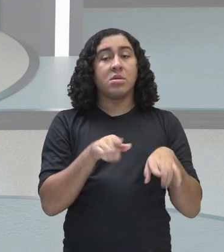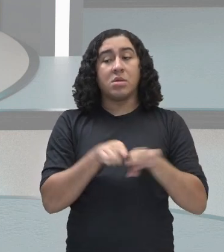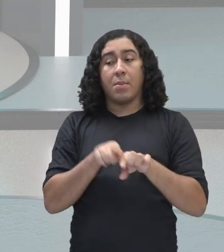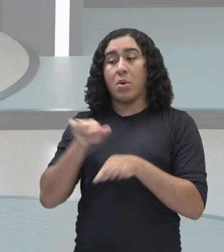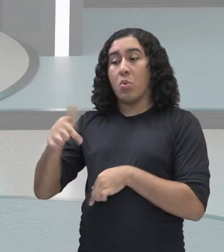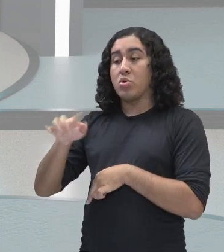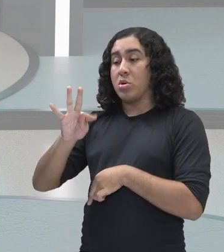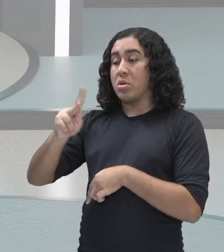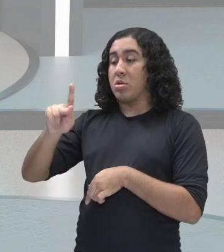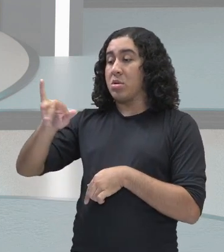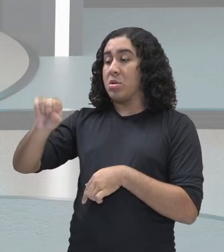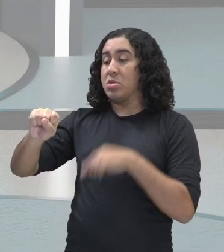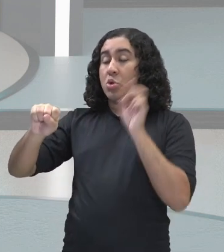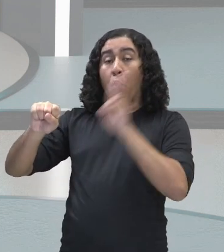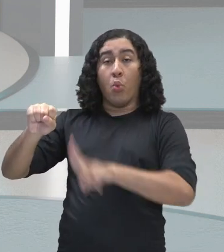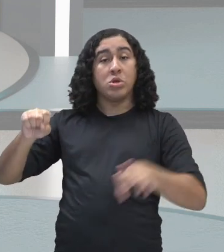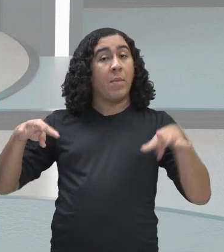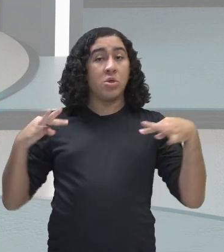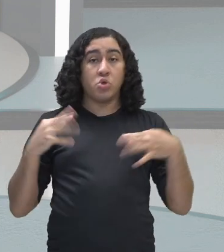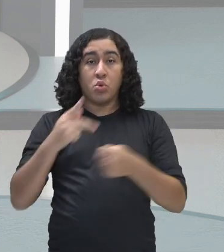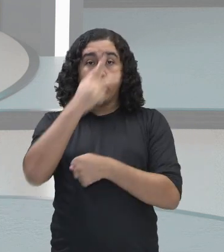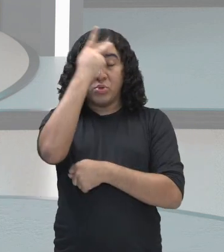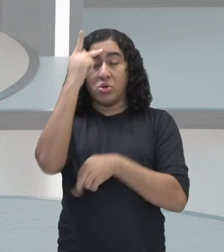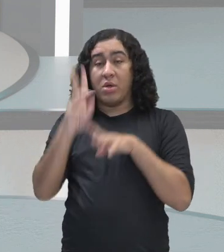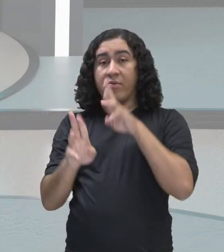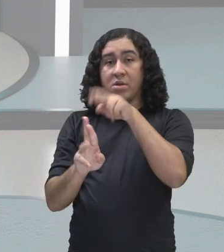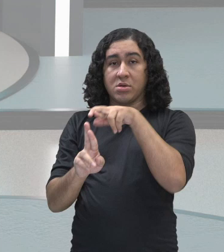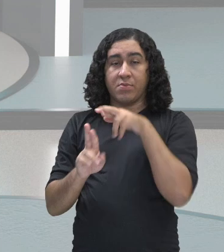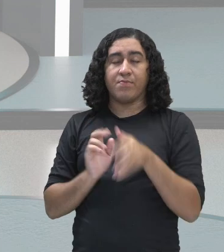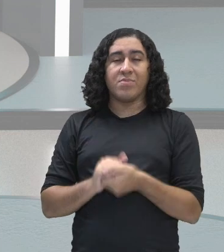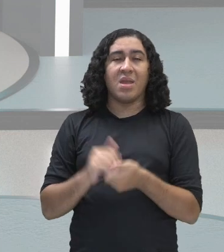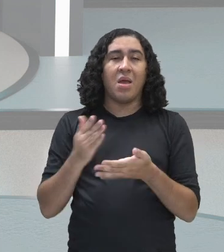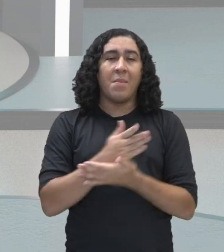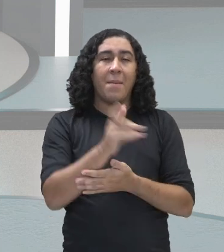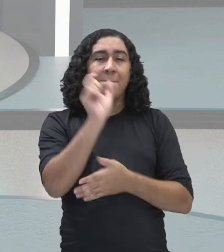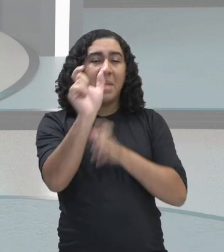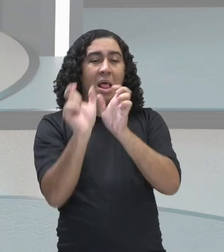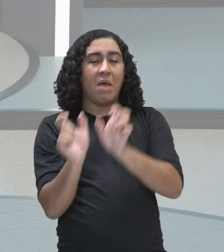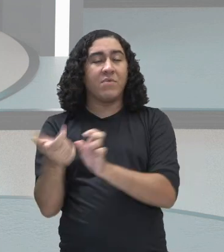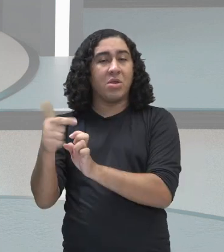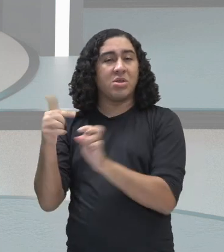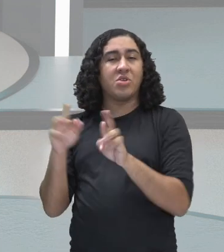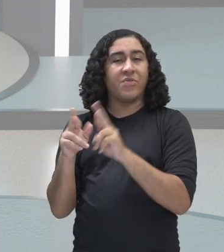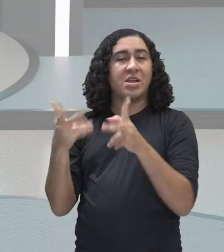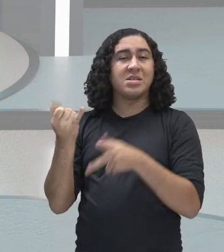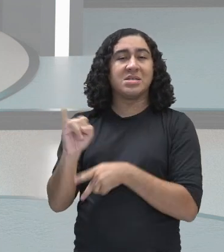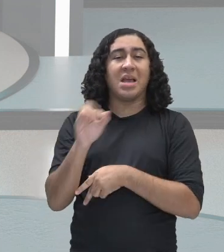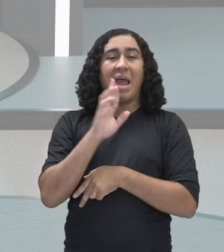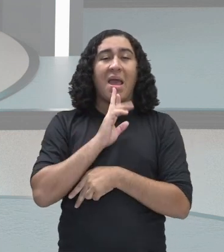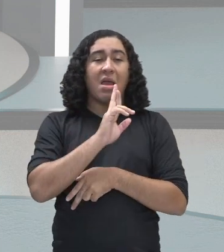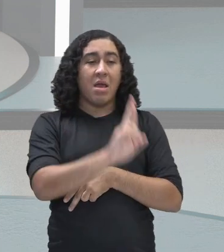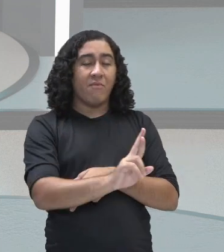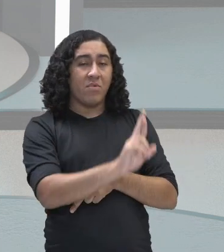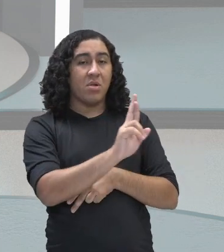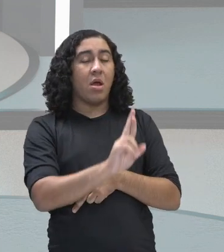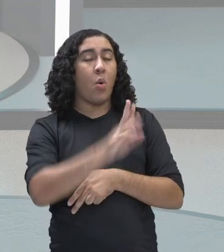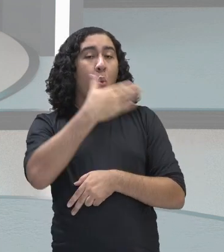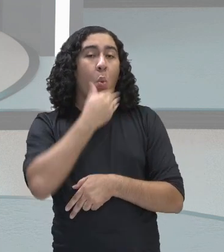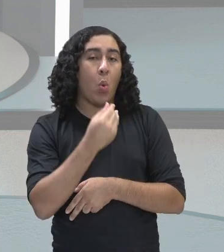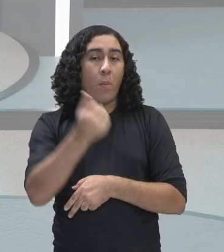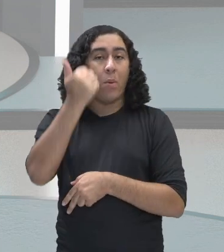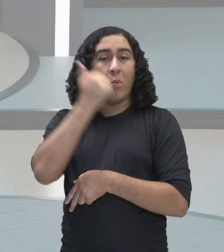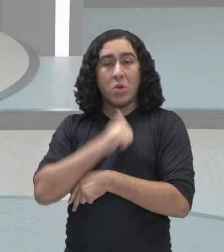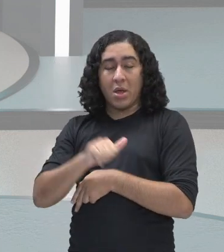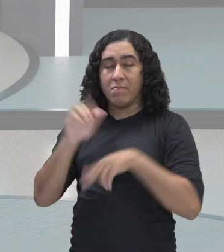para todos. Muitas palavras em língua inglesa não tem essa diferenciação se eu falo com masculino, feminino. É uma palavra